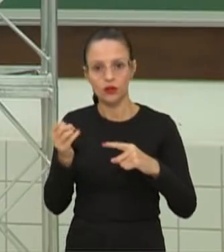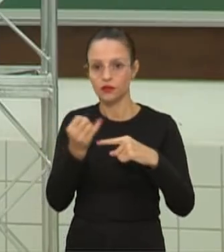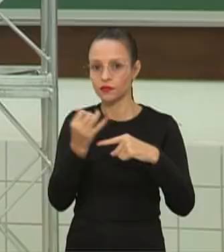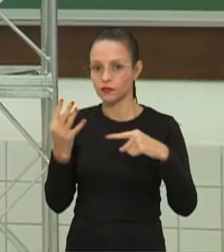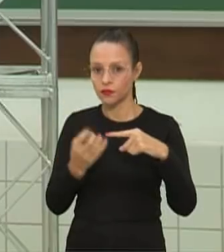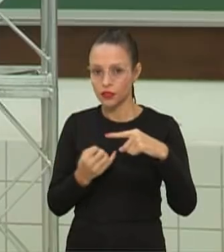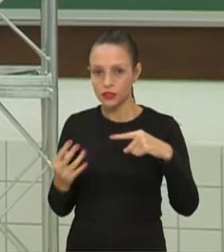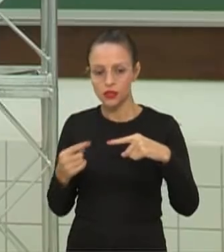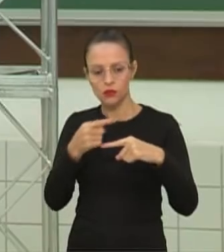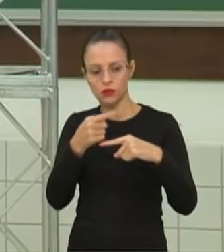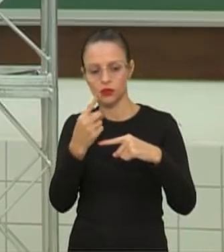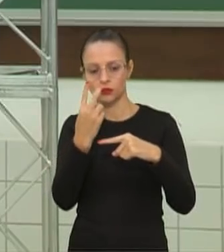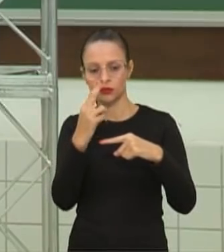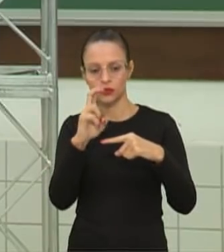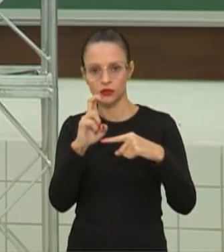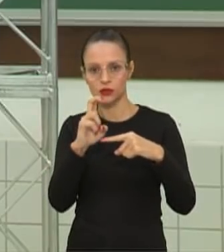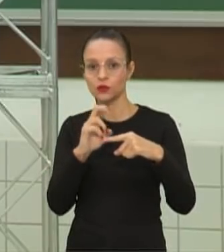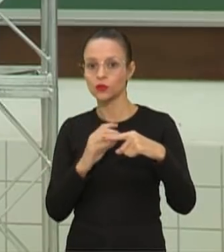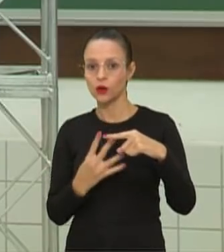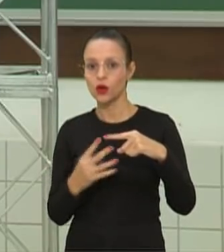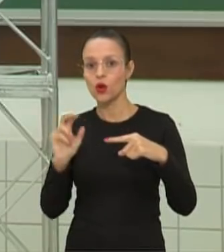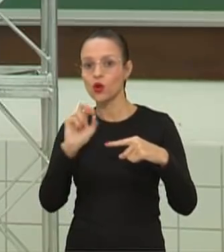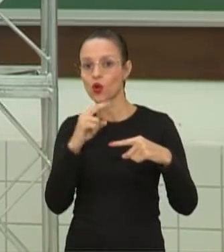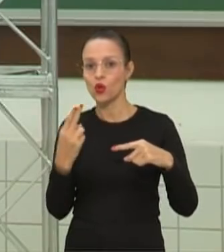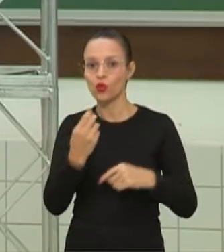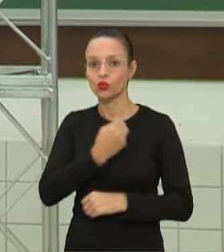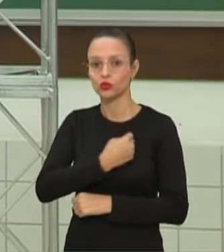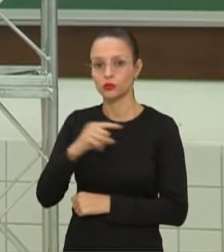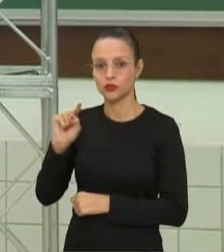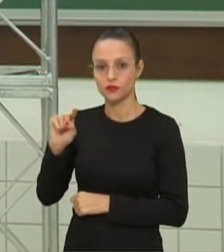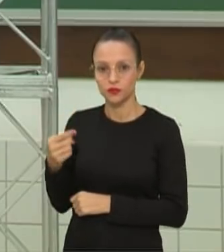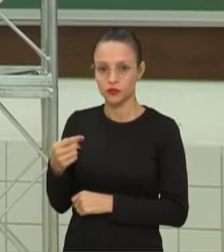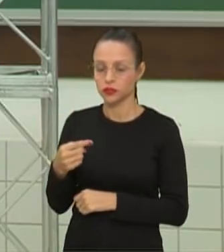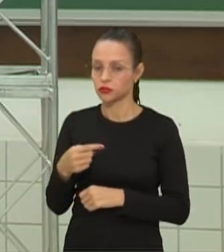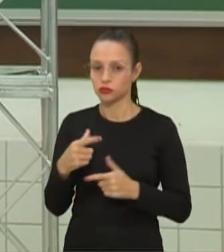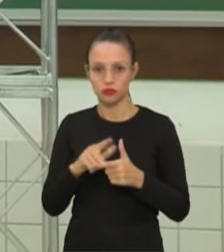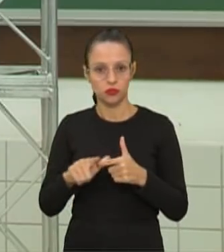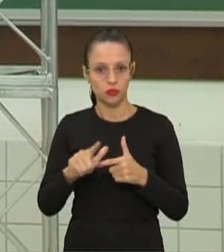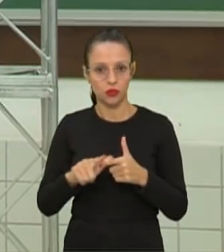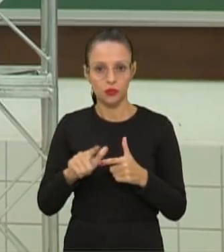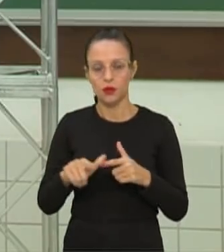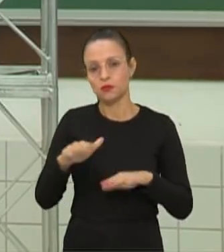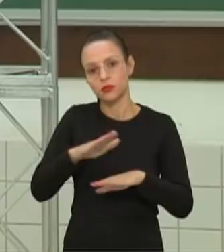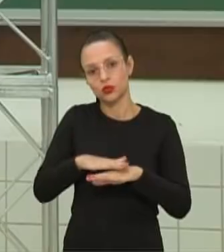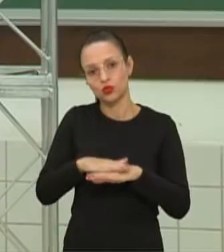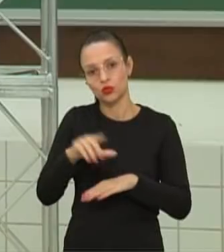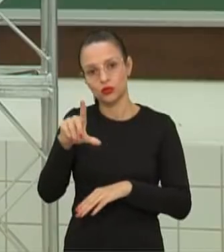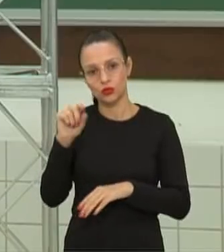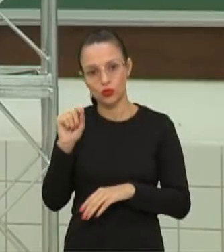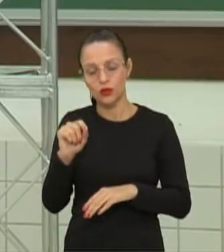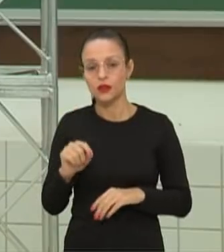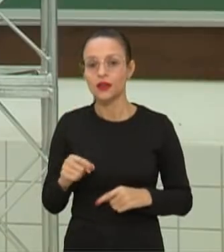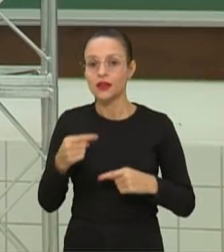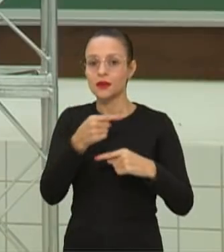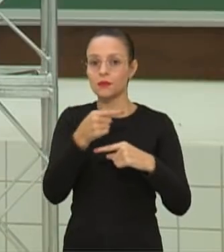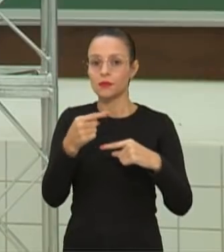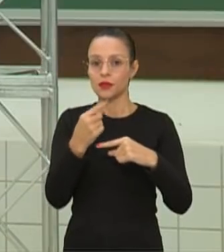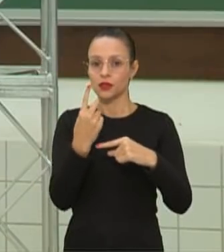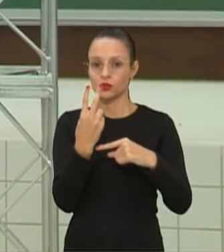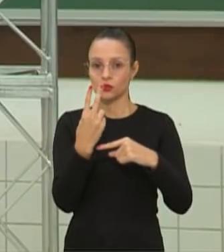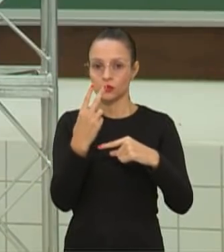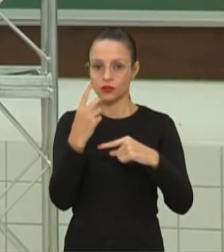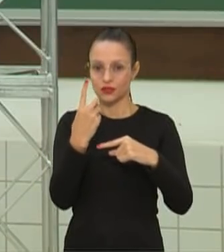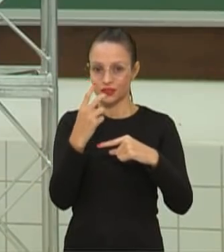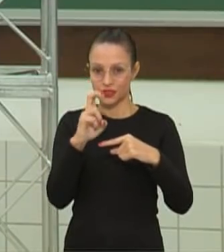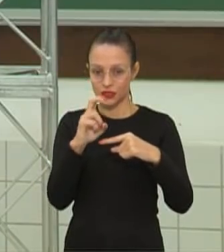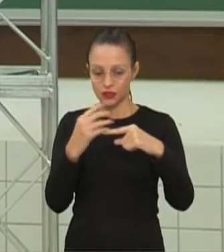menos 15 quartos, ou pode deixar como número decimal também, não tem problema. Tá? Mas aí é a tua escolha. Como o menos 15 quartos já está